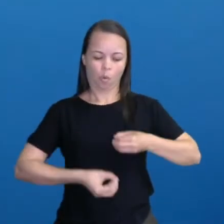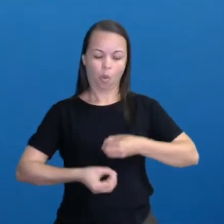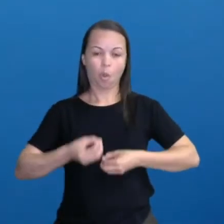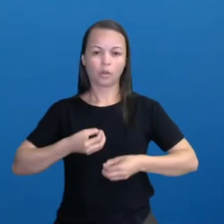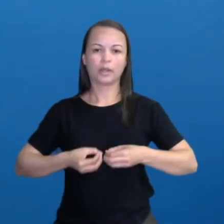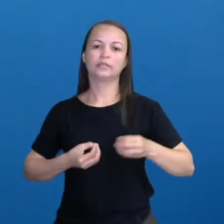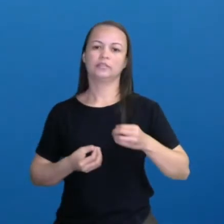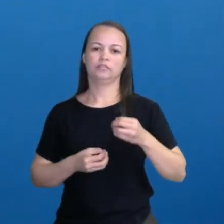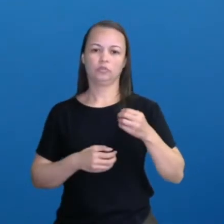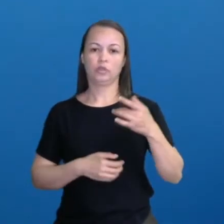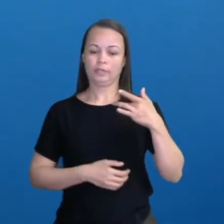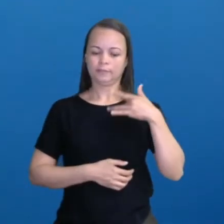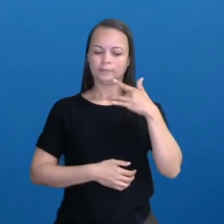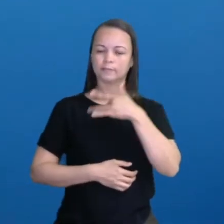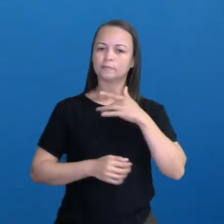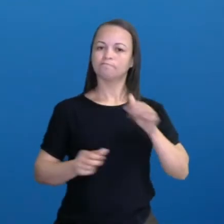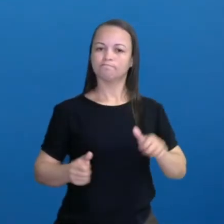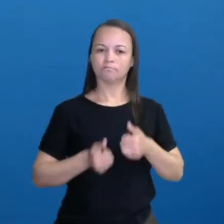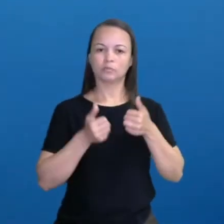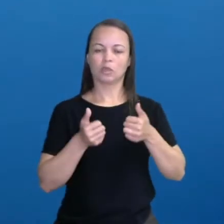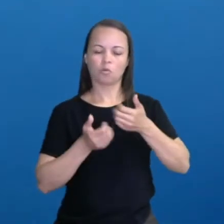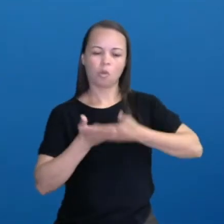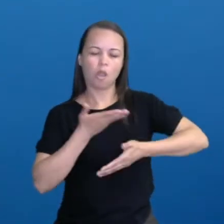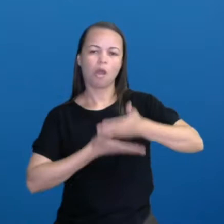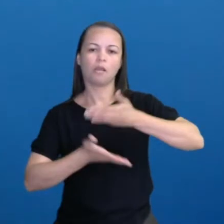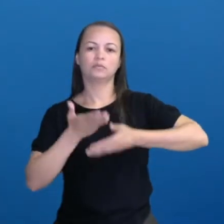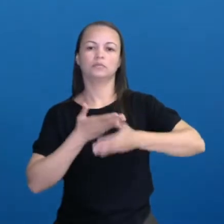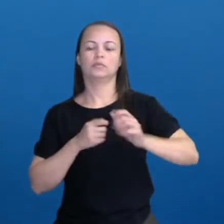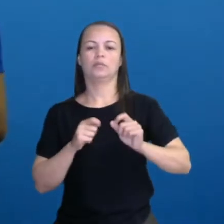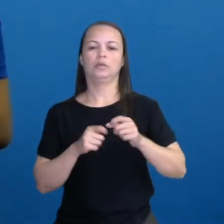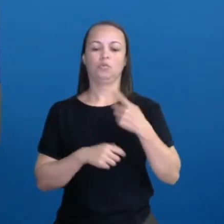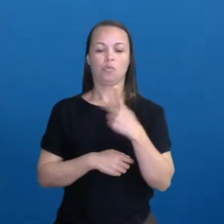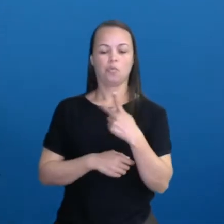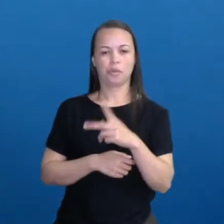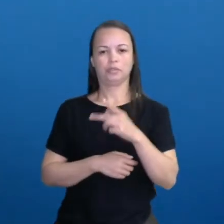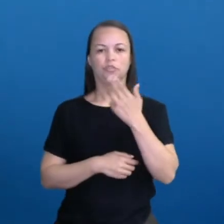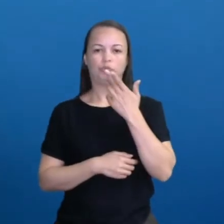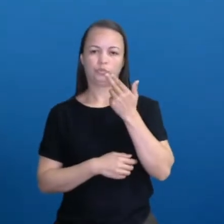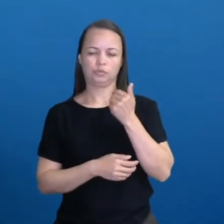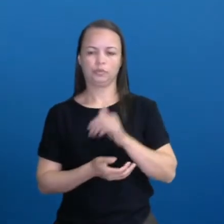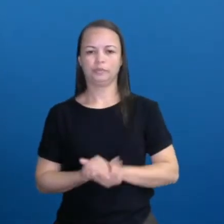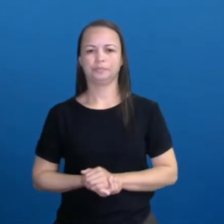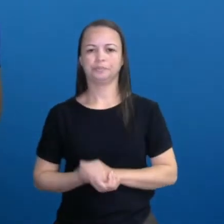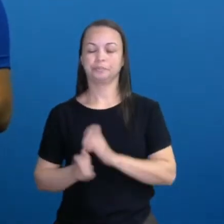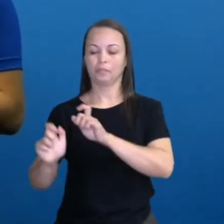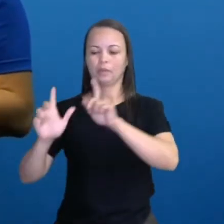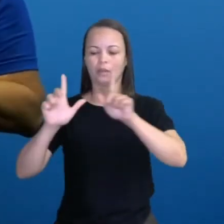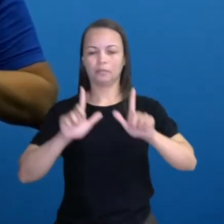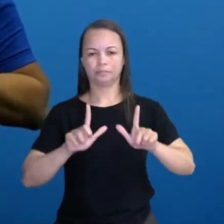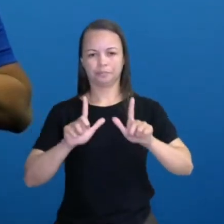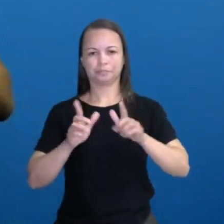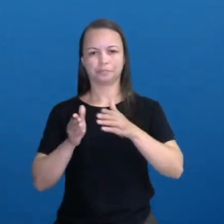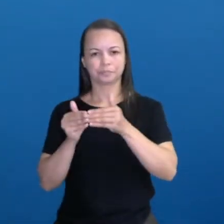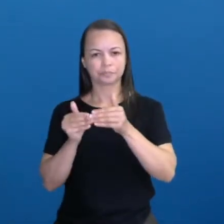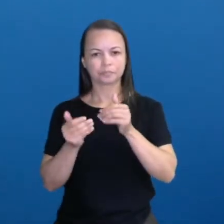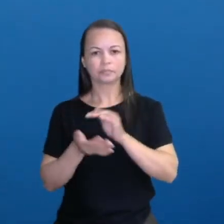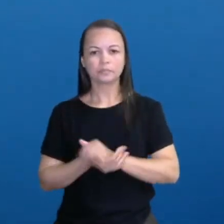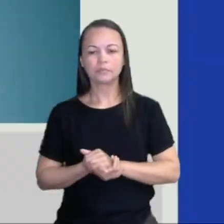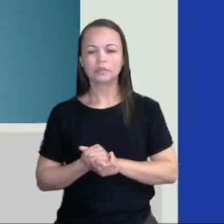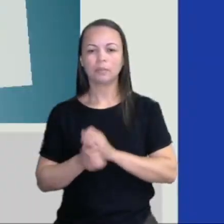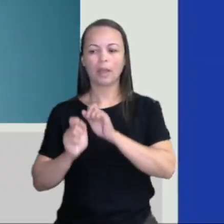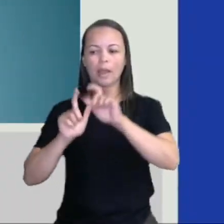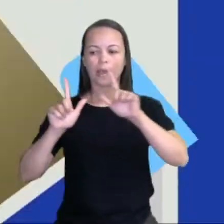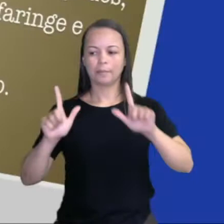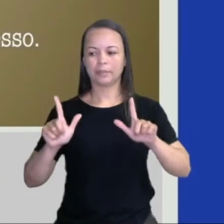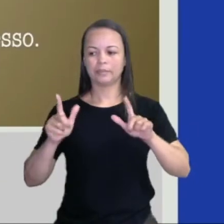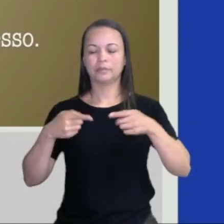devidamente saudável, para um bom relacionamento com esses nutrientes. E aí, vou pedir para a produção ir para o nosso próximo slide e já abrir essa imagem para que a